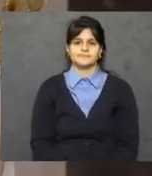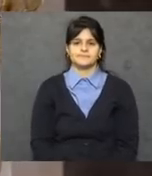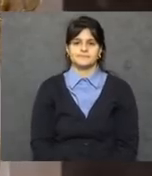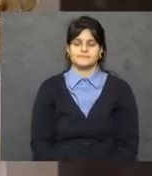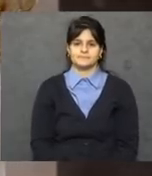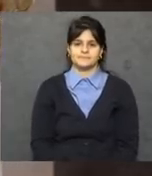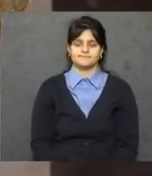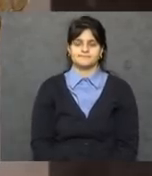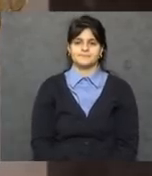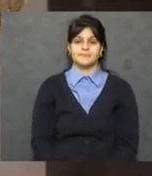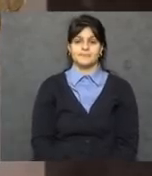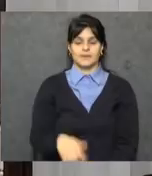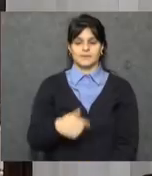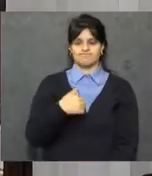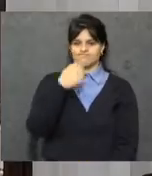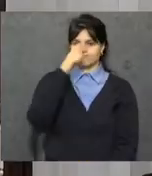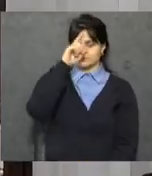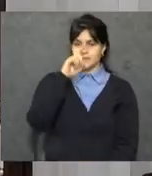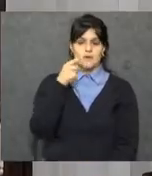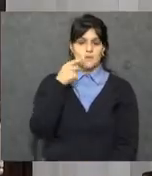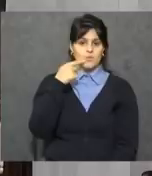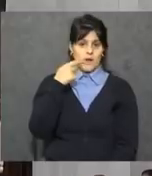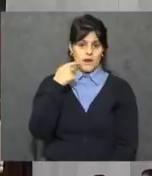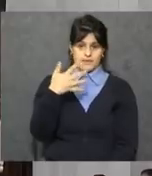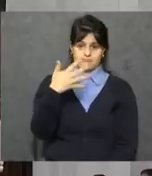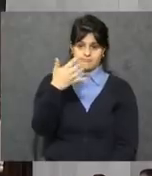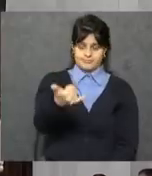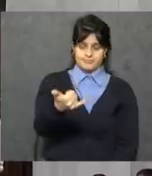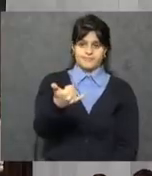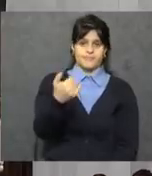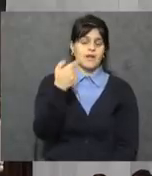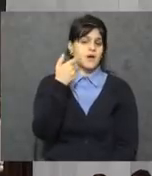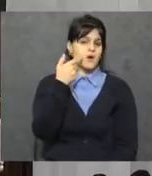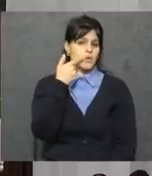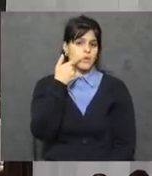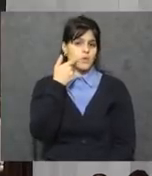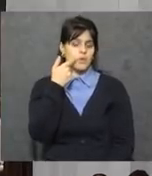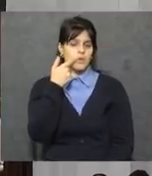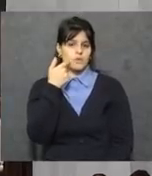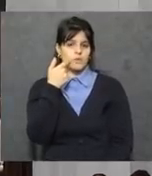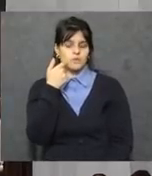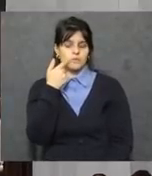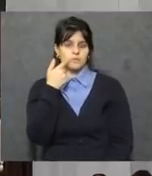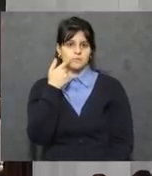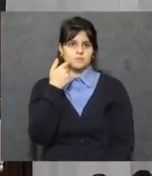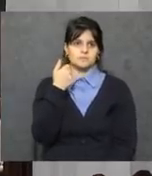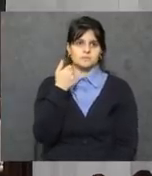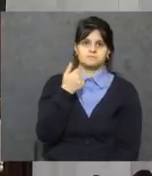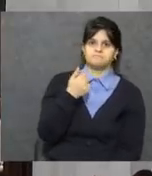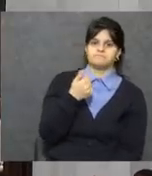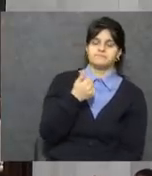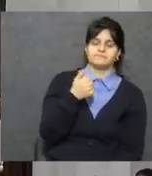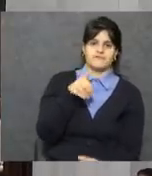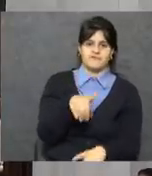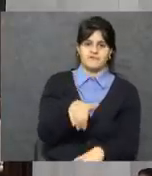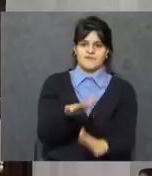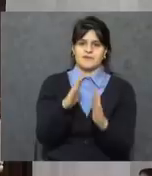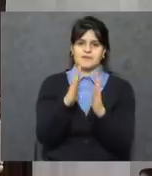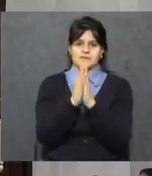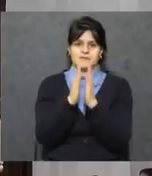Recordo que na próxima quarta-feira de cinzas, daremos início à celebração e à vivência da